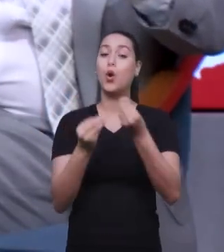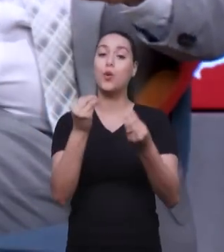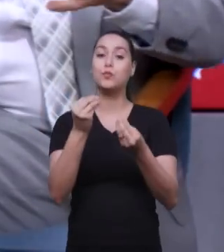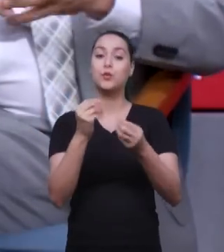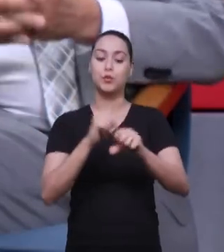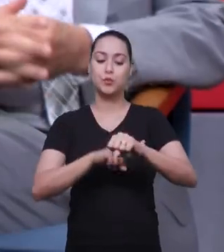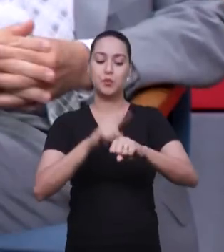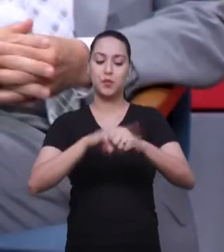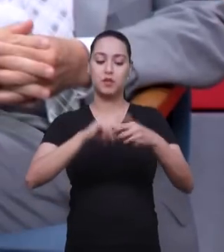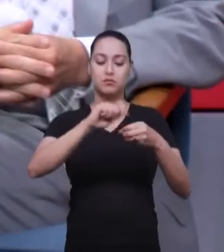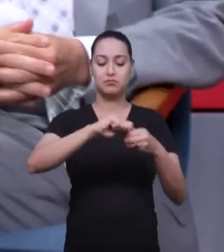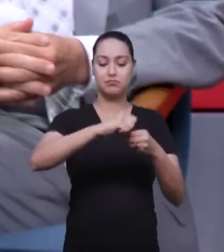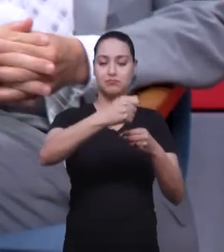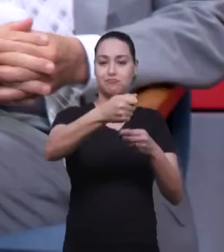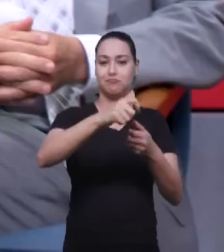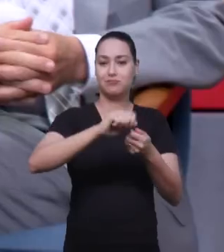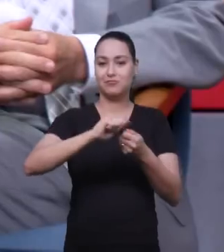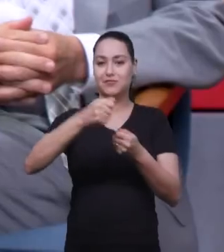partir do pão.